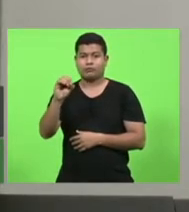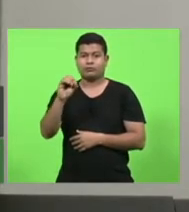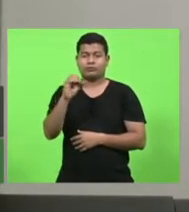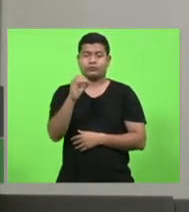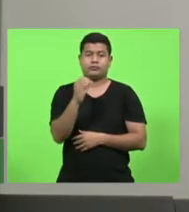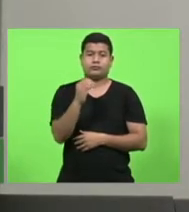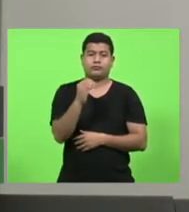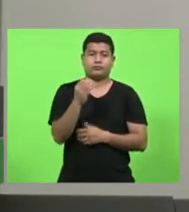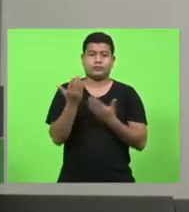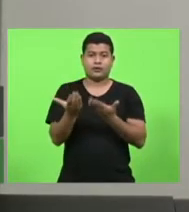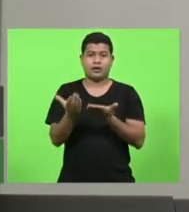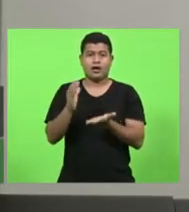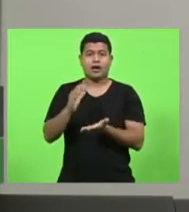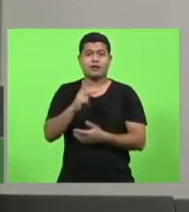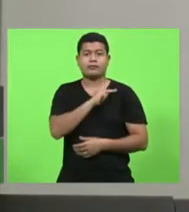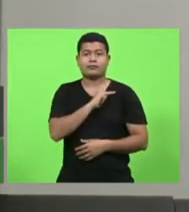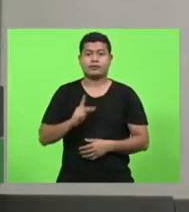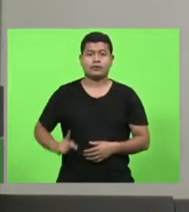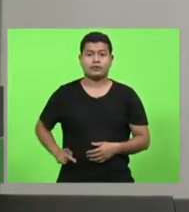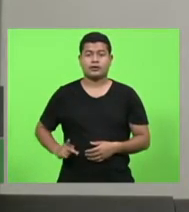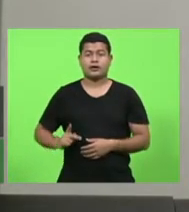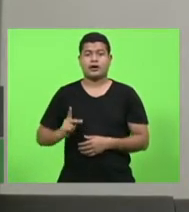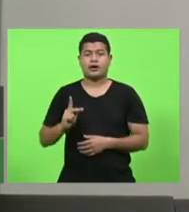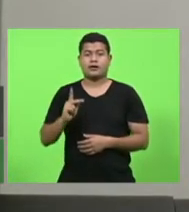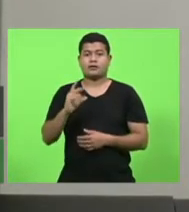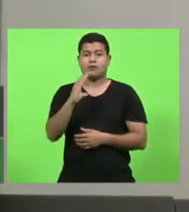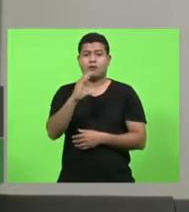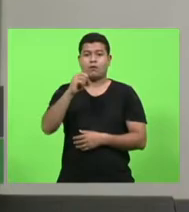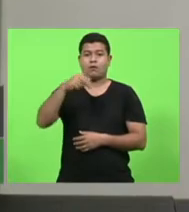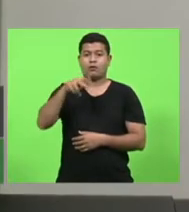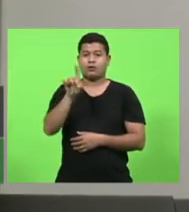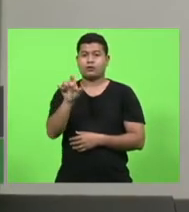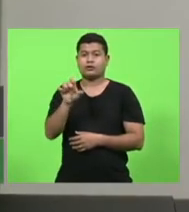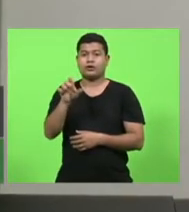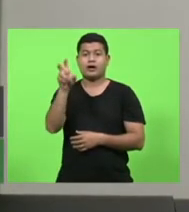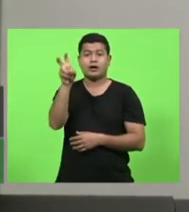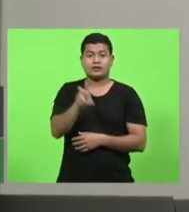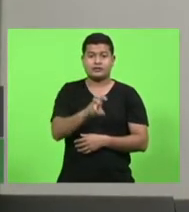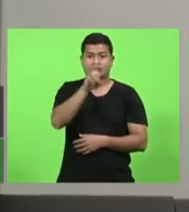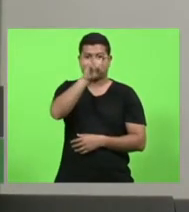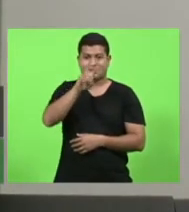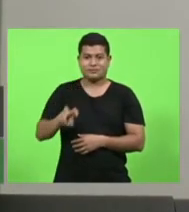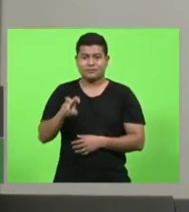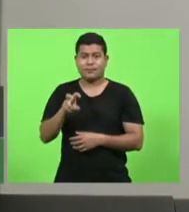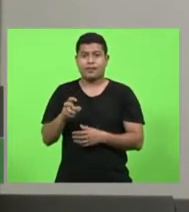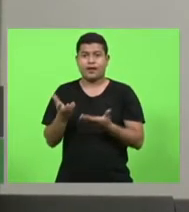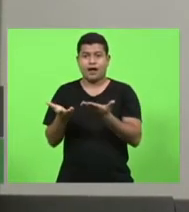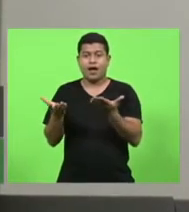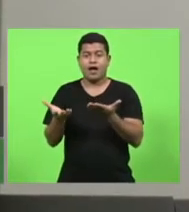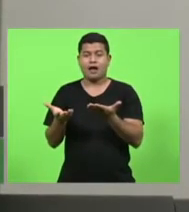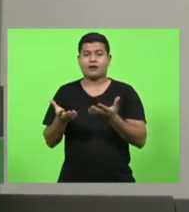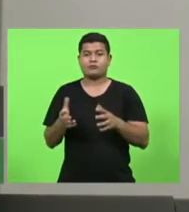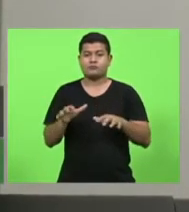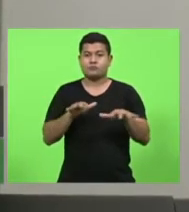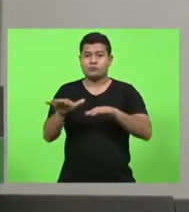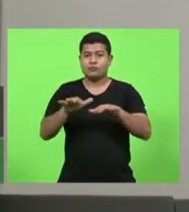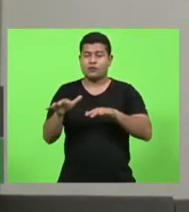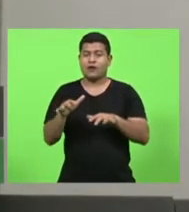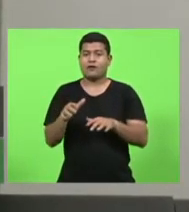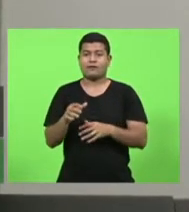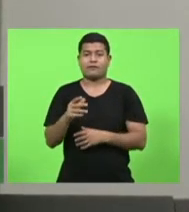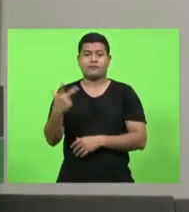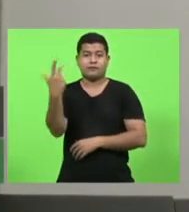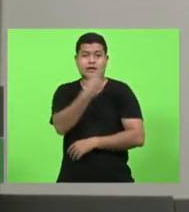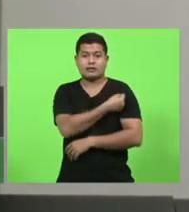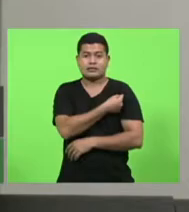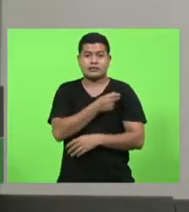do Conde Xanxerê e criador do Movimento Nacional Vacina Já. Marcos Antônio